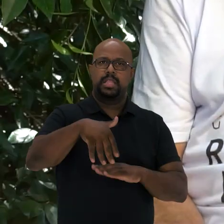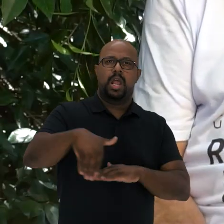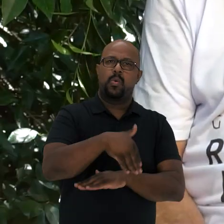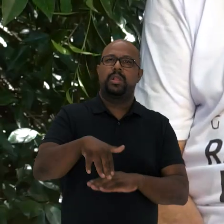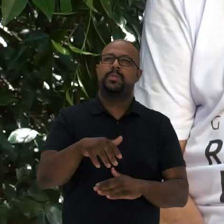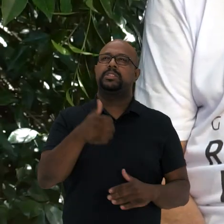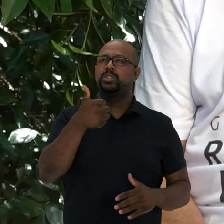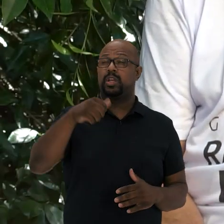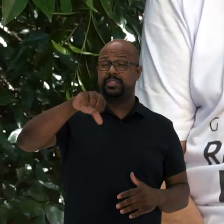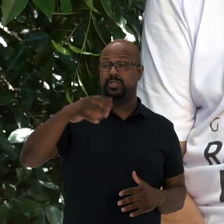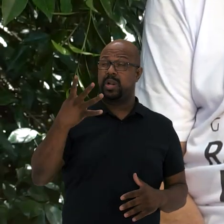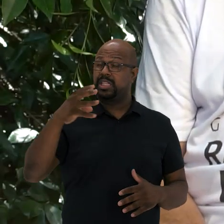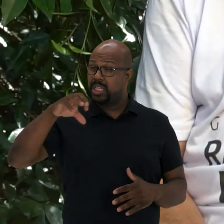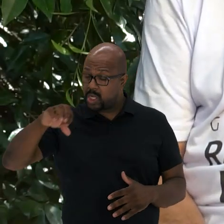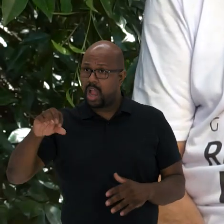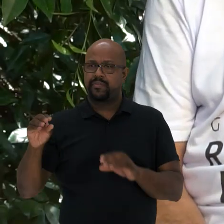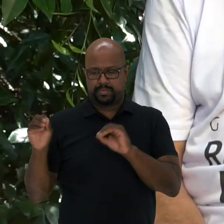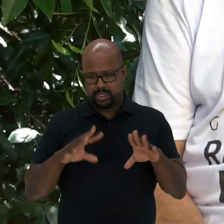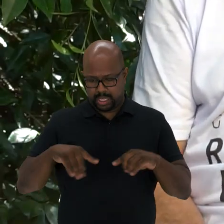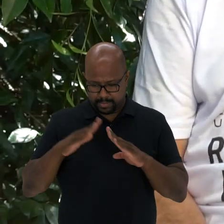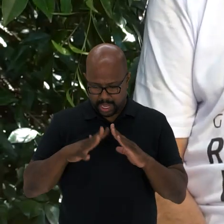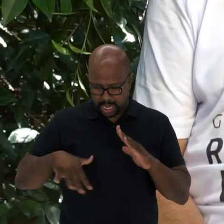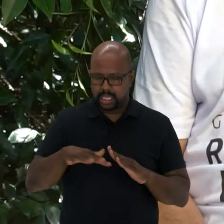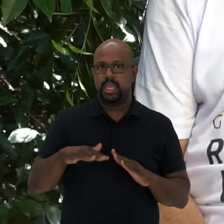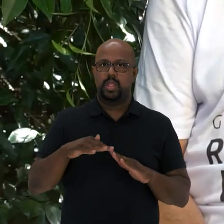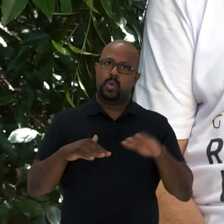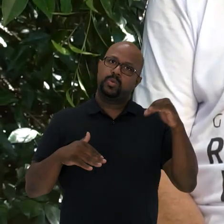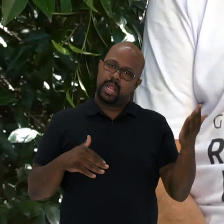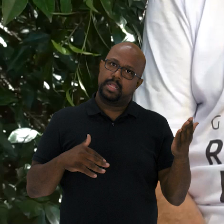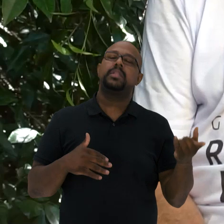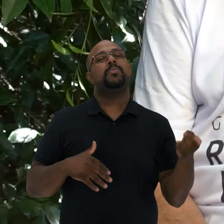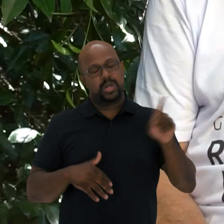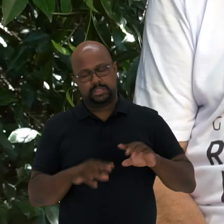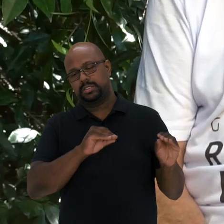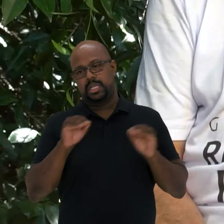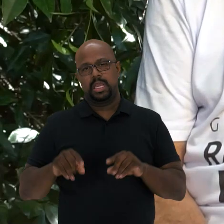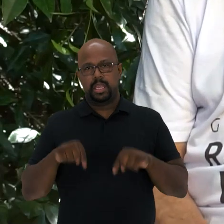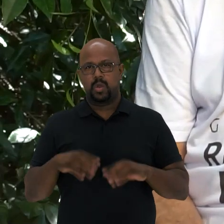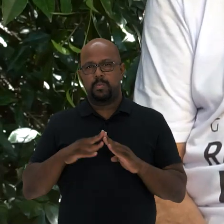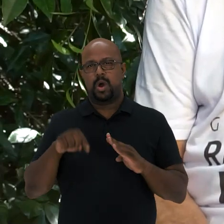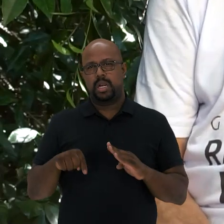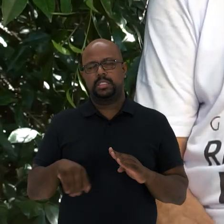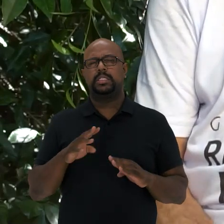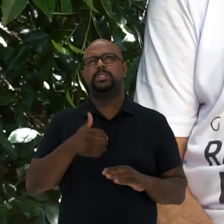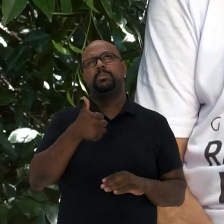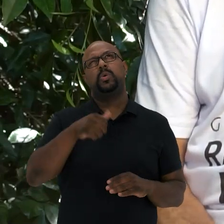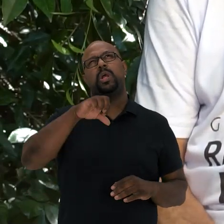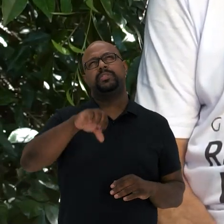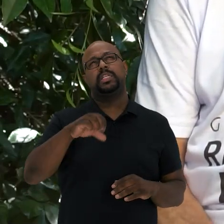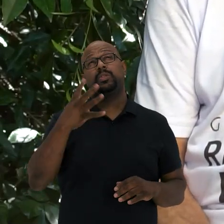mesmo, só que lá. Em 1949 eu vim morar aqui, ali do outro lado, e depois aqui, assim que eu moro aqui